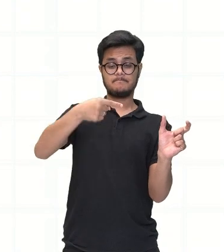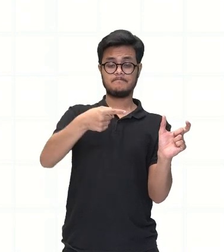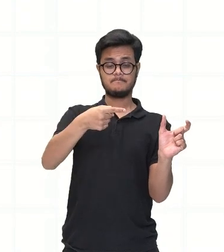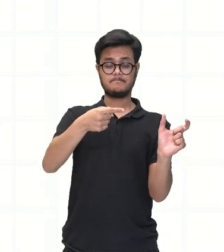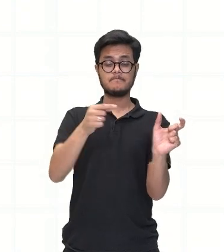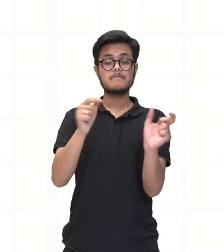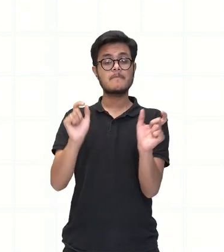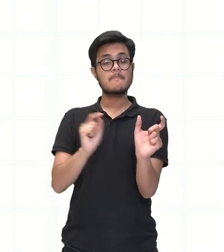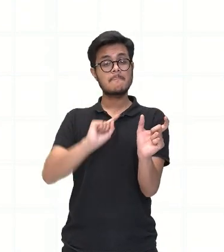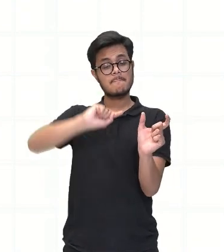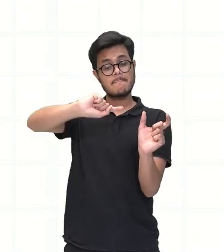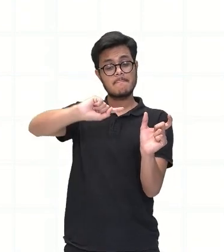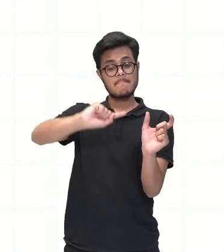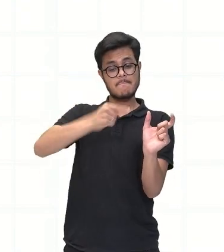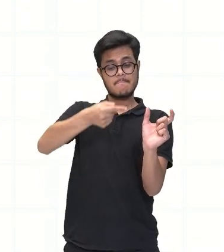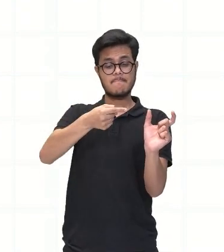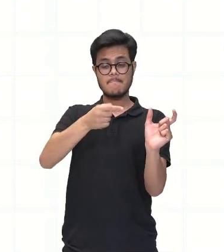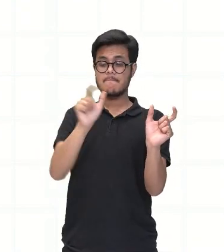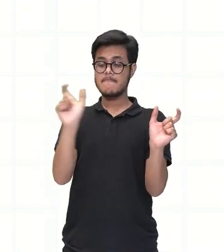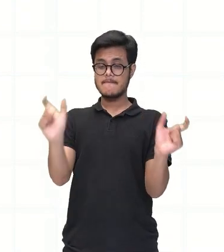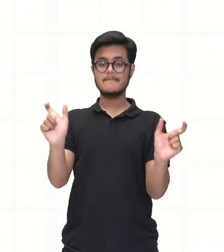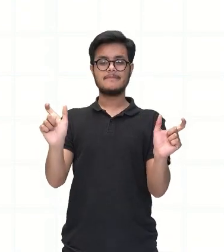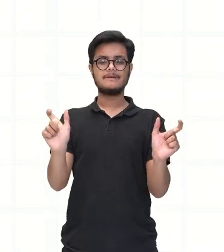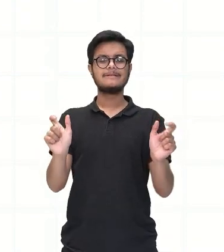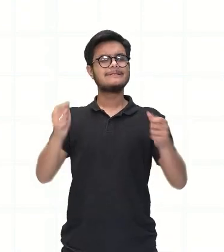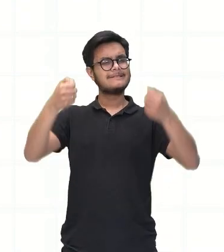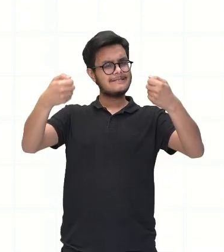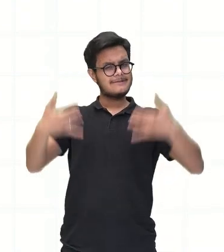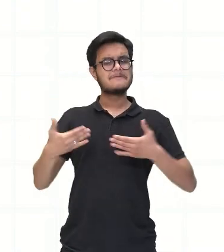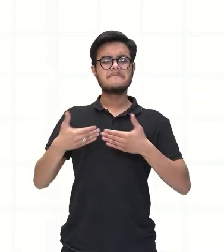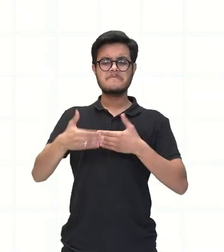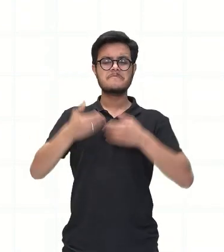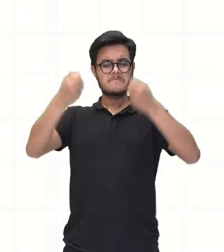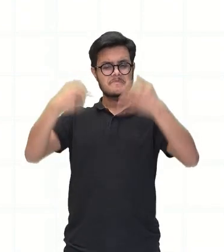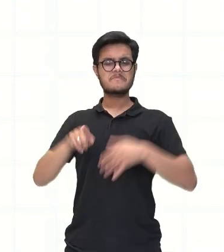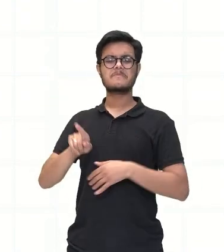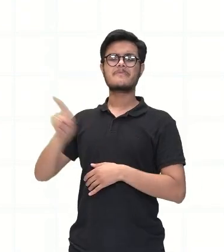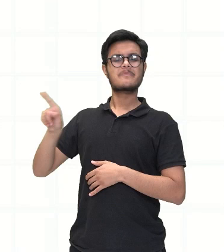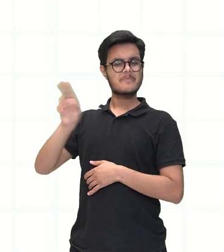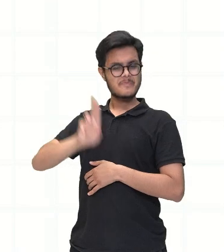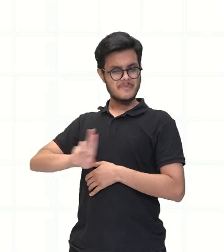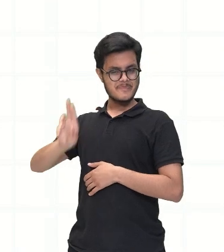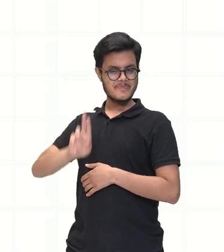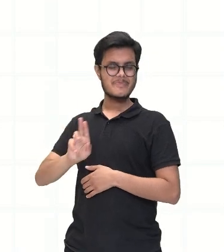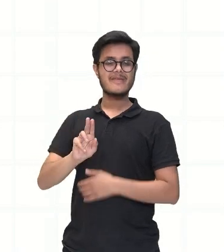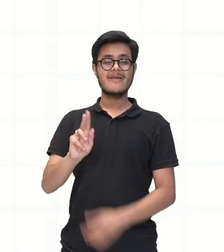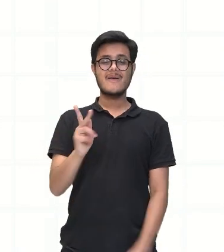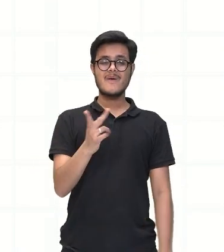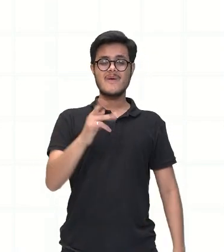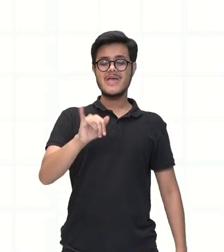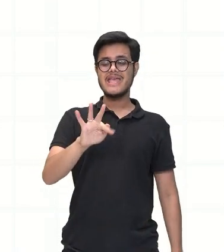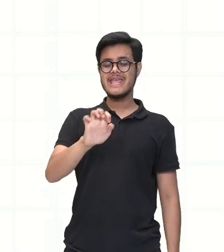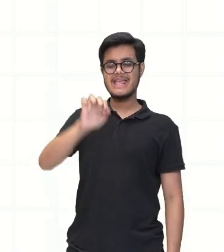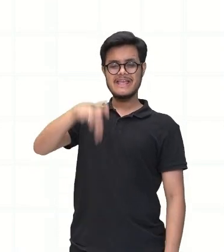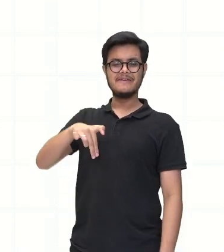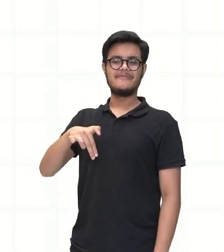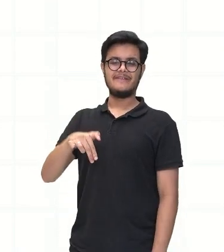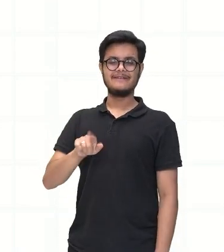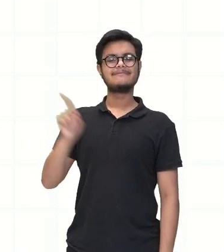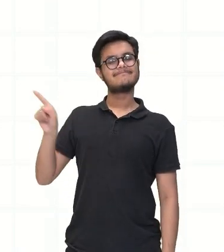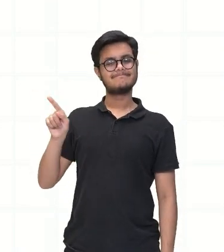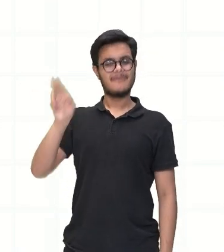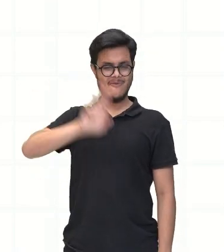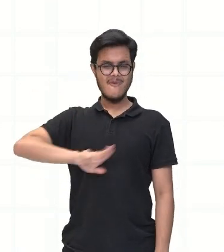hífen, exatamente. Toda essa introdução aí para nós falarmos desse carinha aqui, ó. Desse carinha, esse sinal